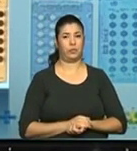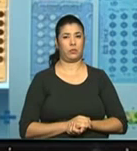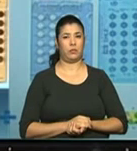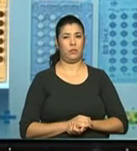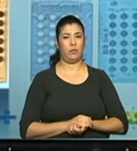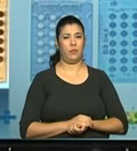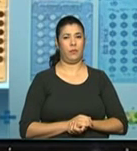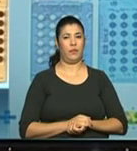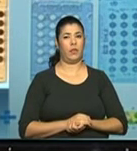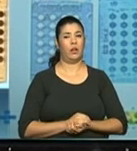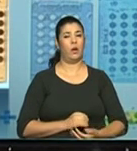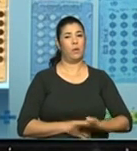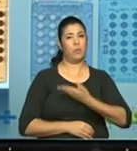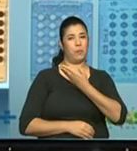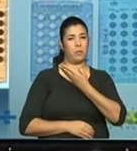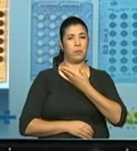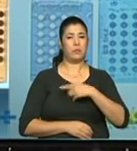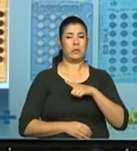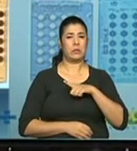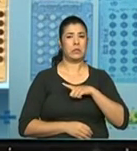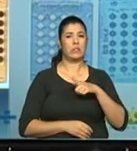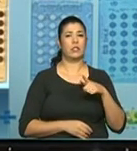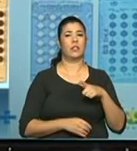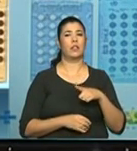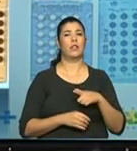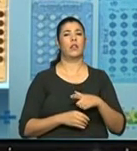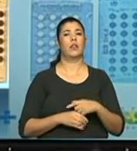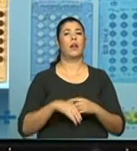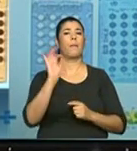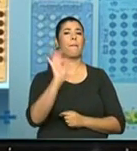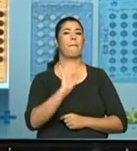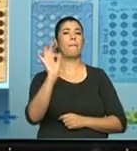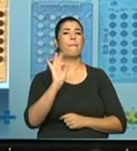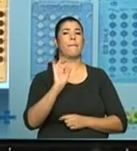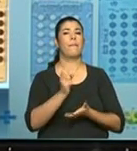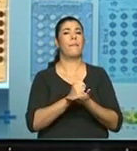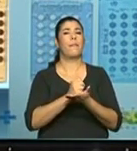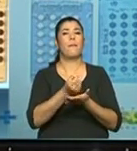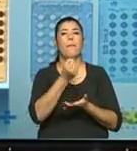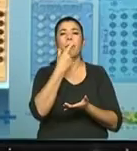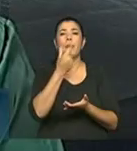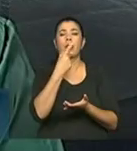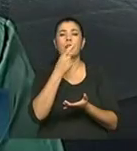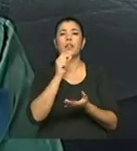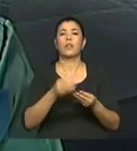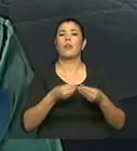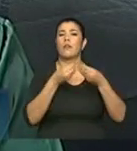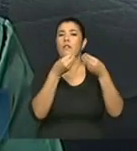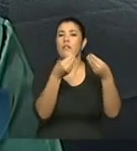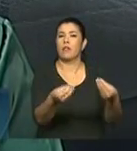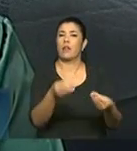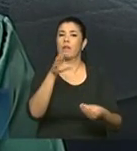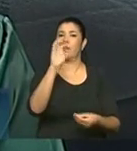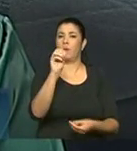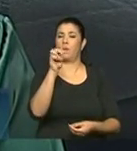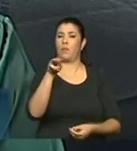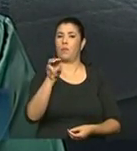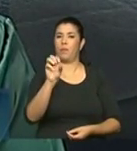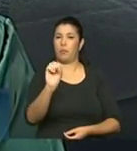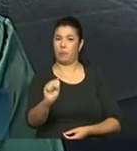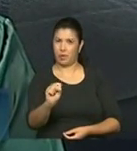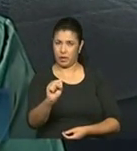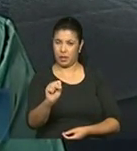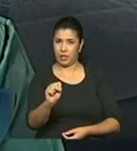Essa imagem é a imagem da medicação, que ela é doada pela Organização Mundial de Saúde e ela